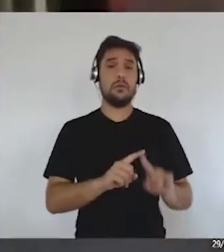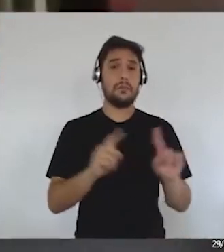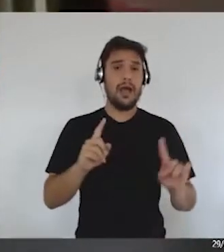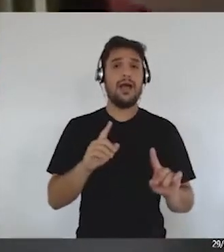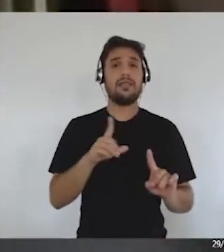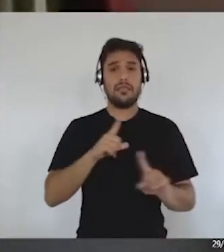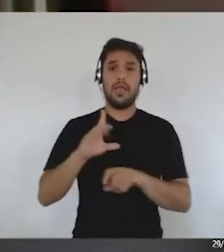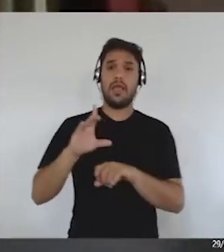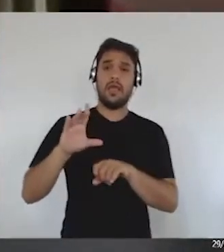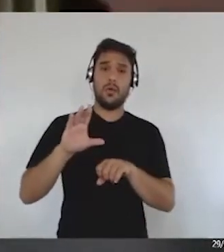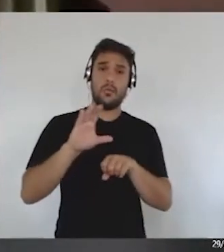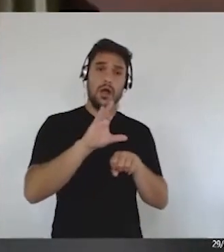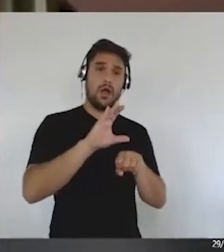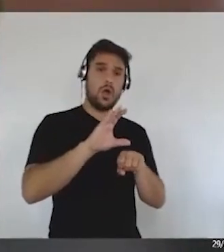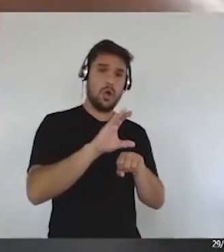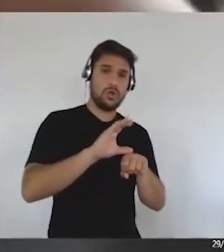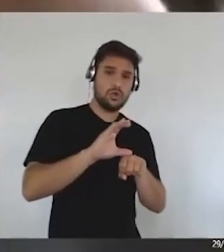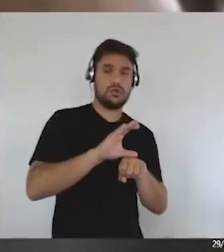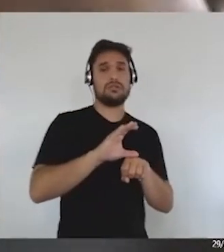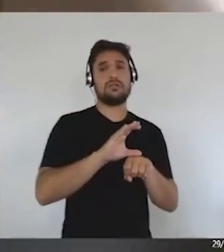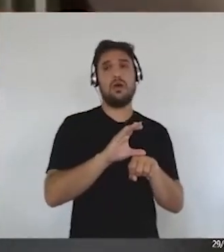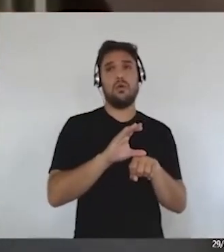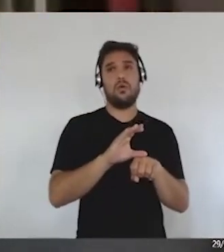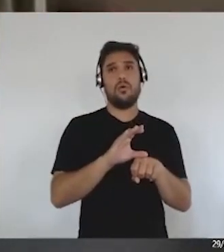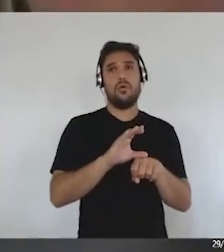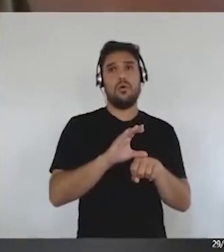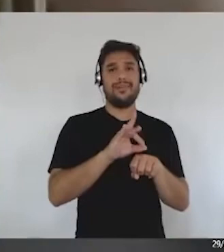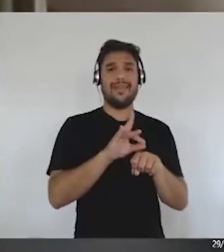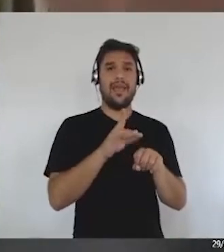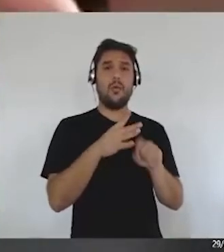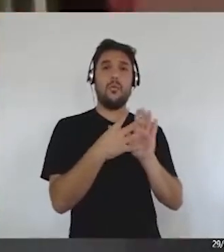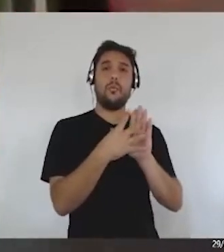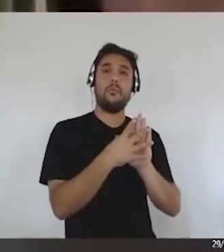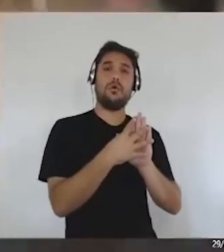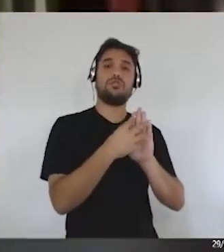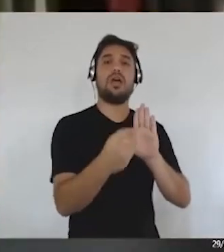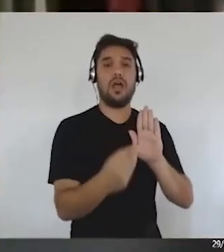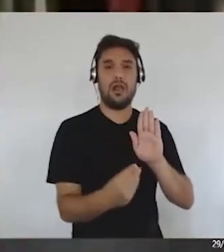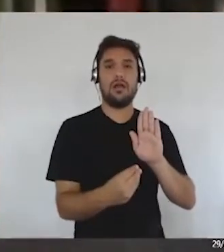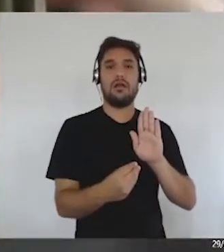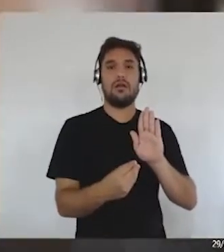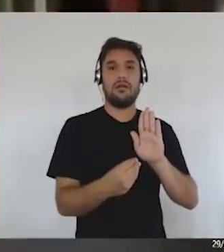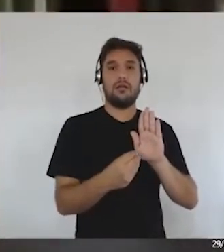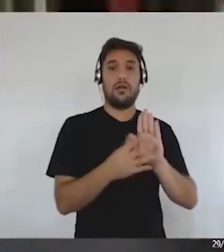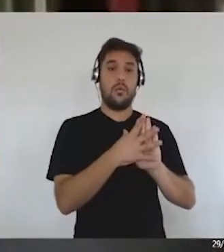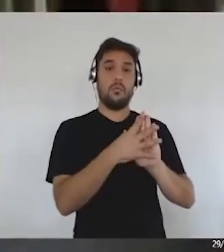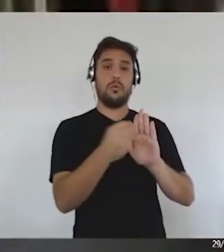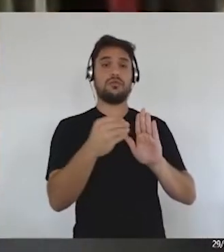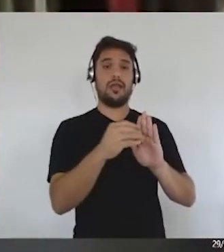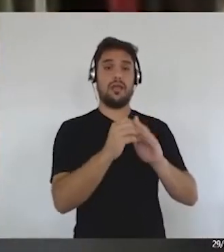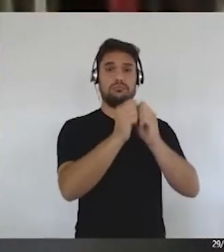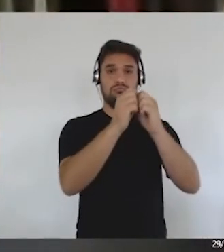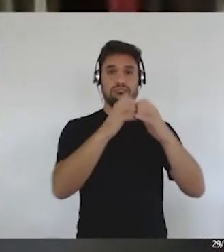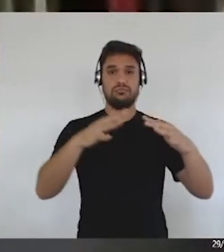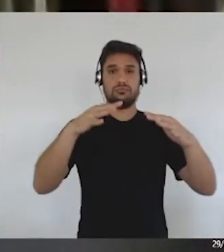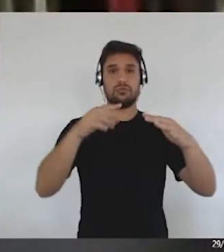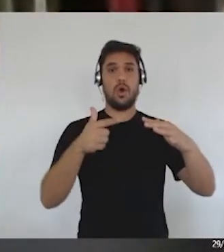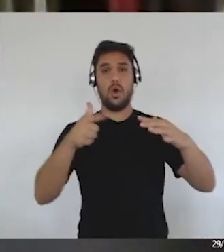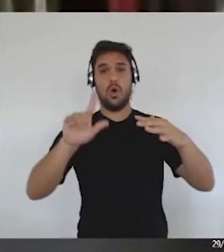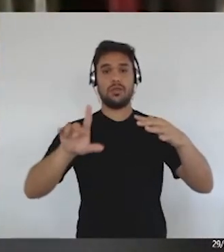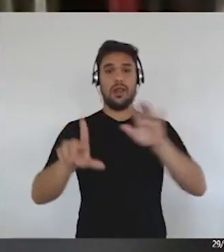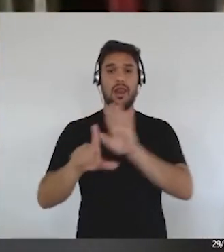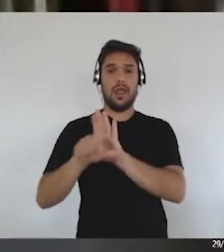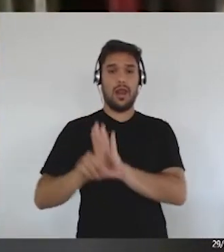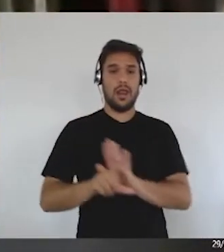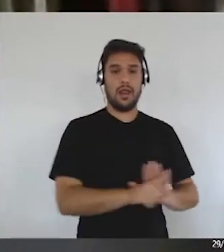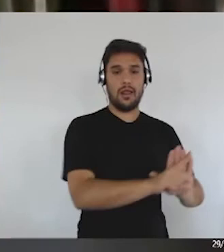tenho uma Constituição, que é um framework, que é uma moldura, que é um umbrella treaty, é um guarda-chuva em que outros estão ali à sua sombra, e